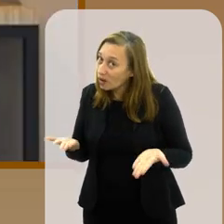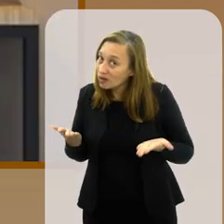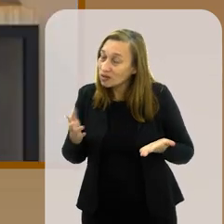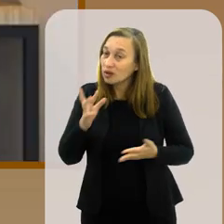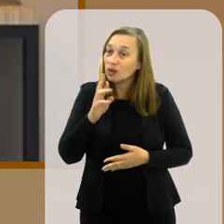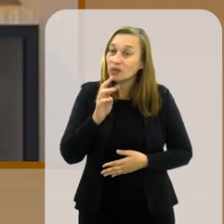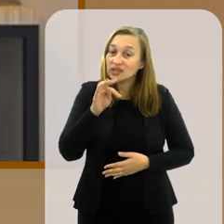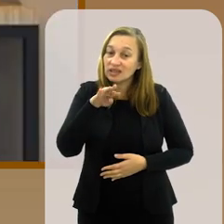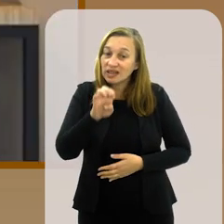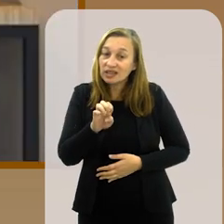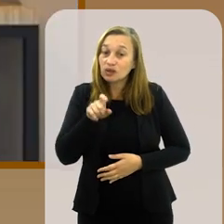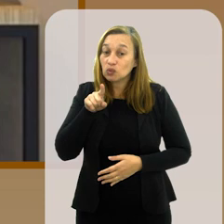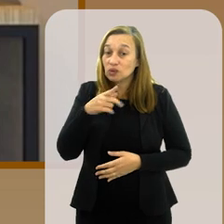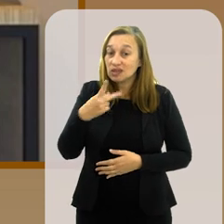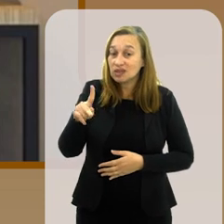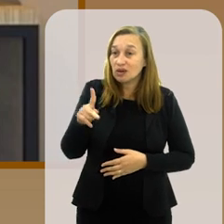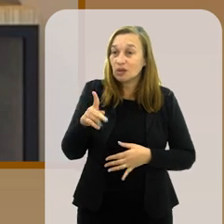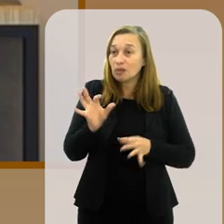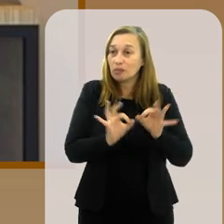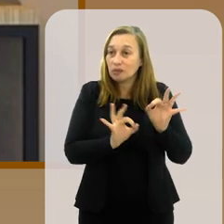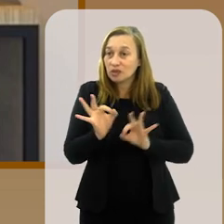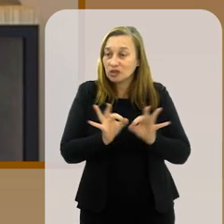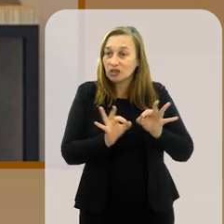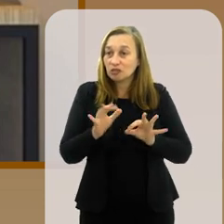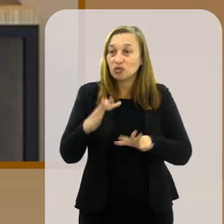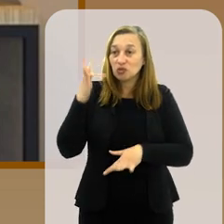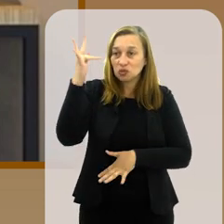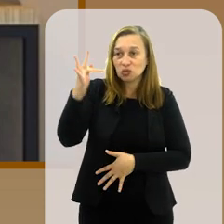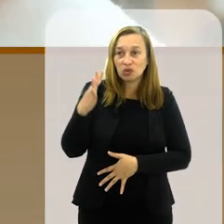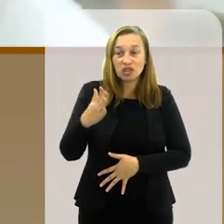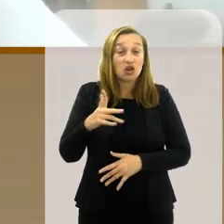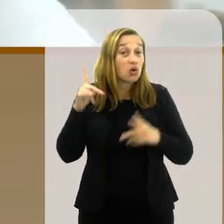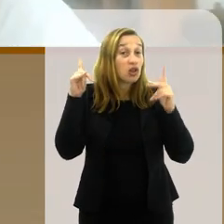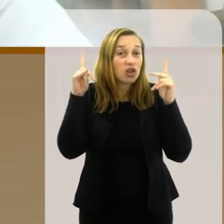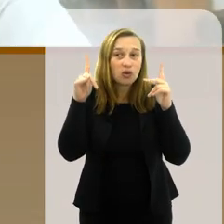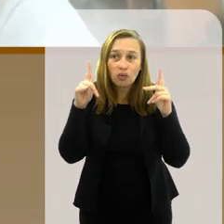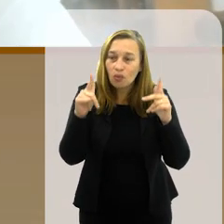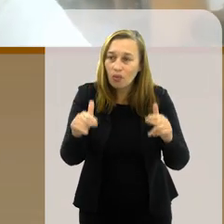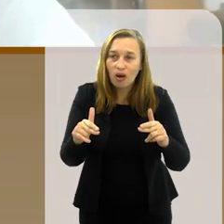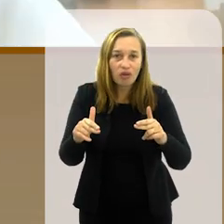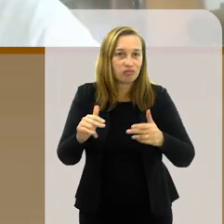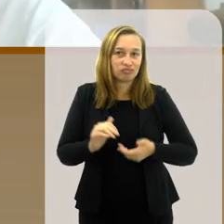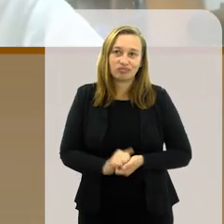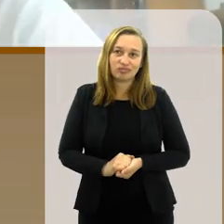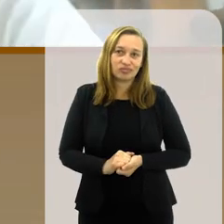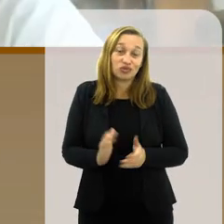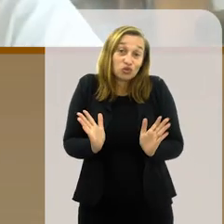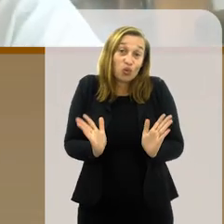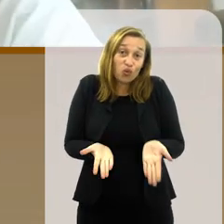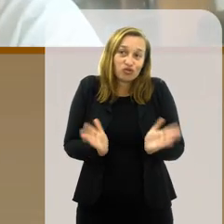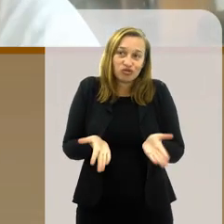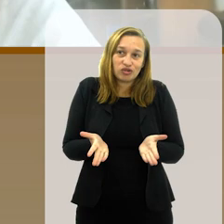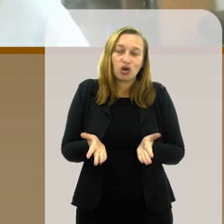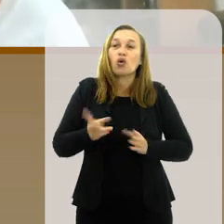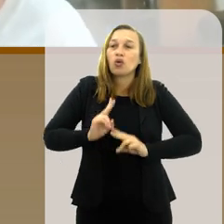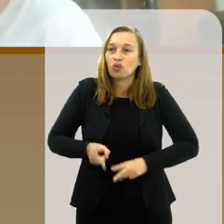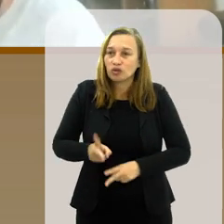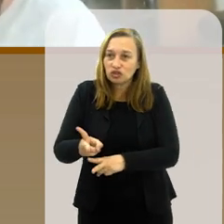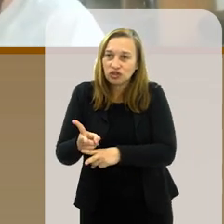E quais são então, Rosiana, os seus planos para o futuro? Os mesmos de sempre.